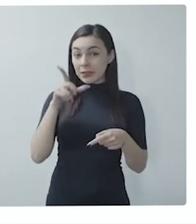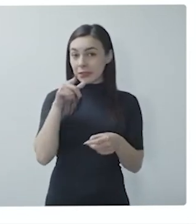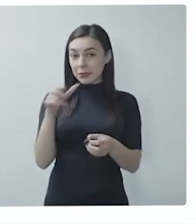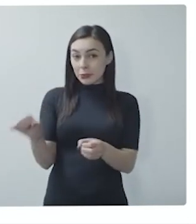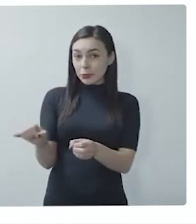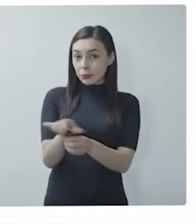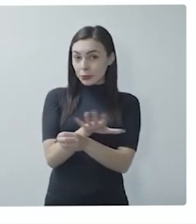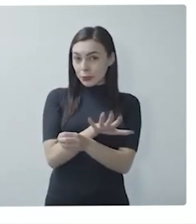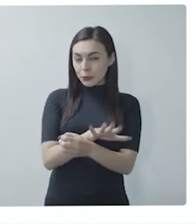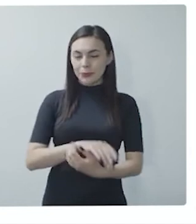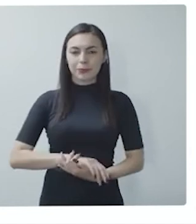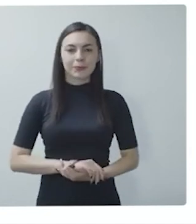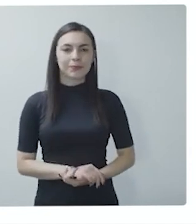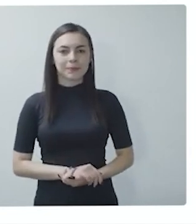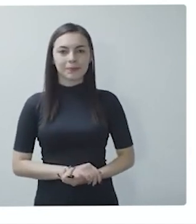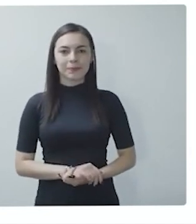cheia.